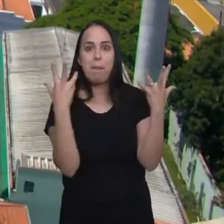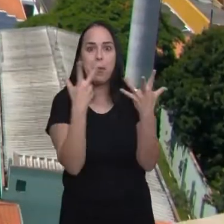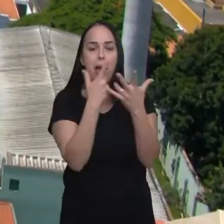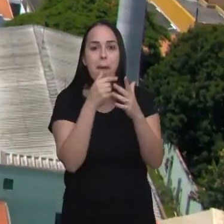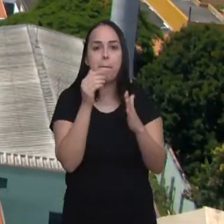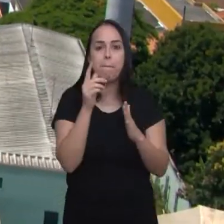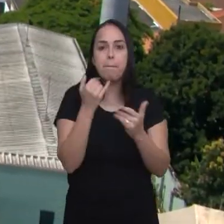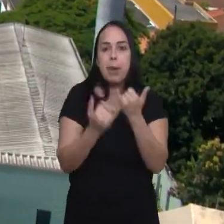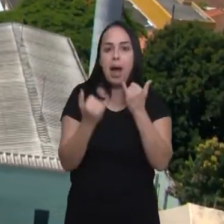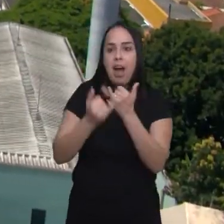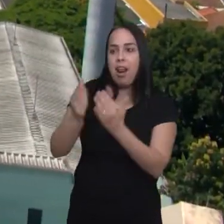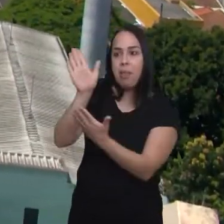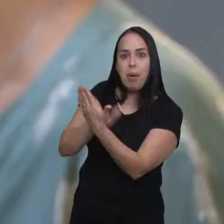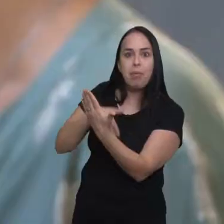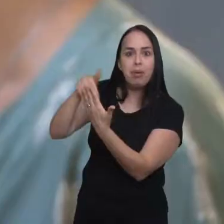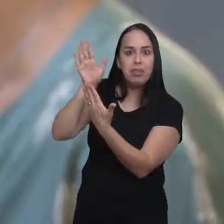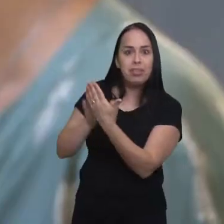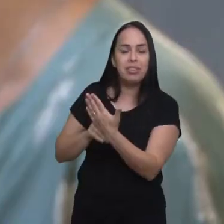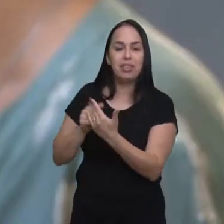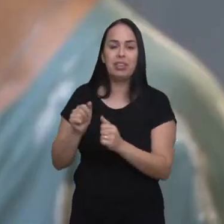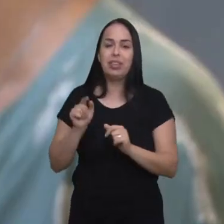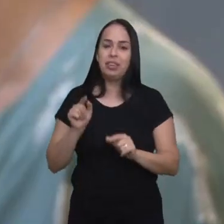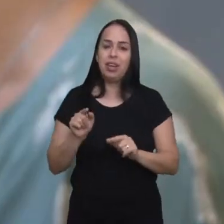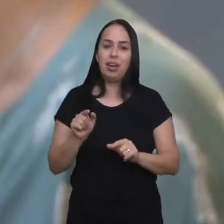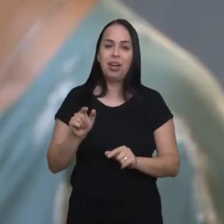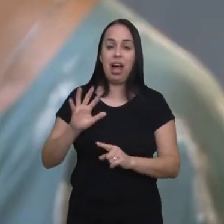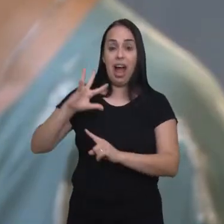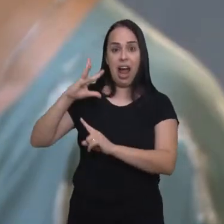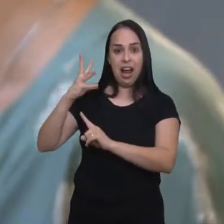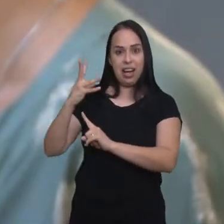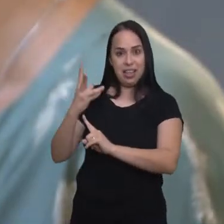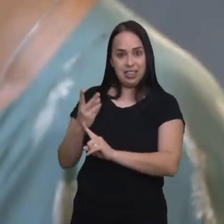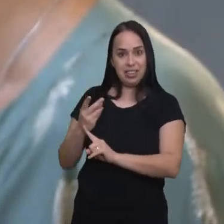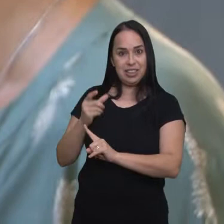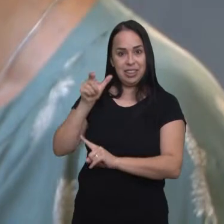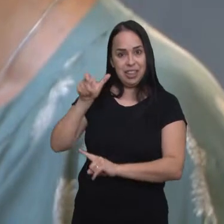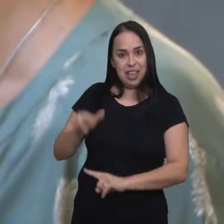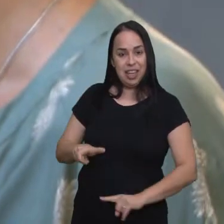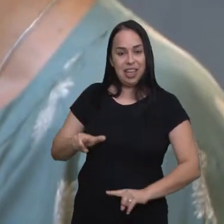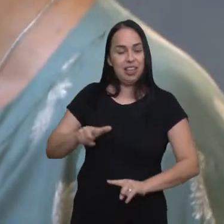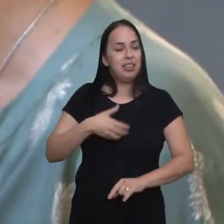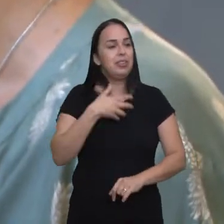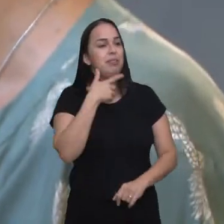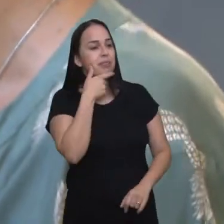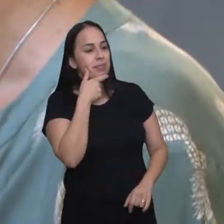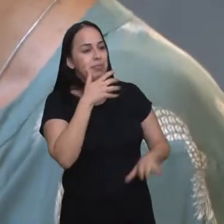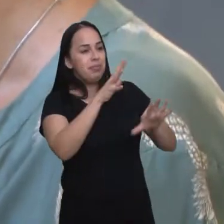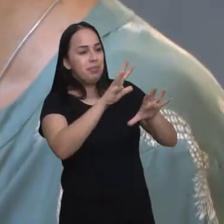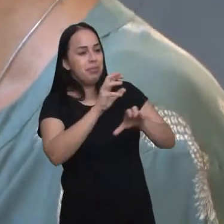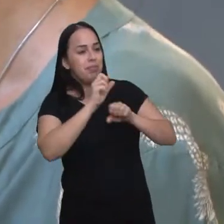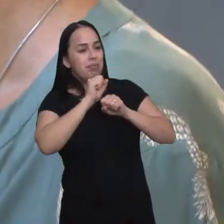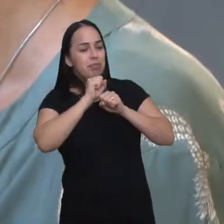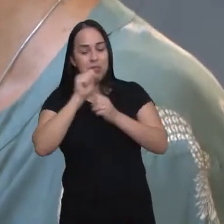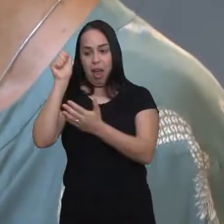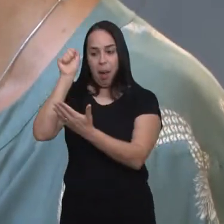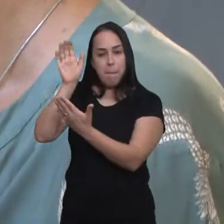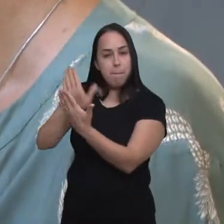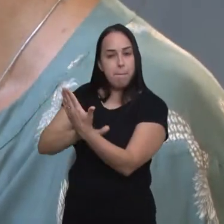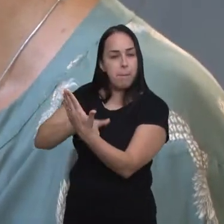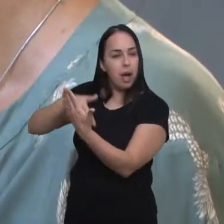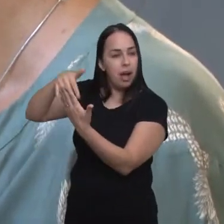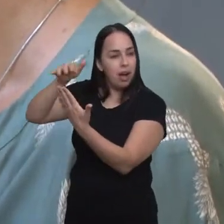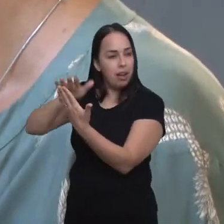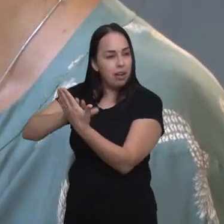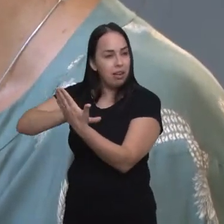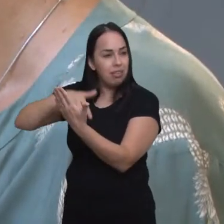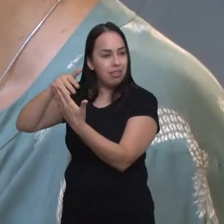um quadro, uma pintura. E é nesse cenário que a artista Andressa Carvalho se inspira para criar obras e se conecta com a história